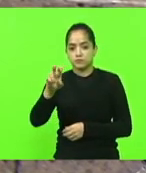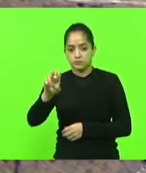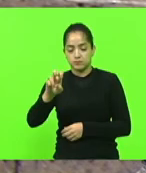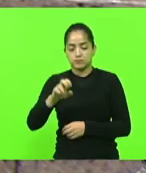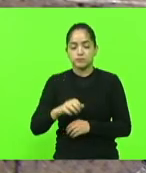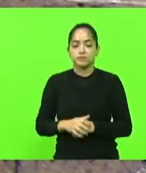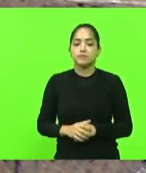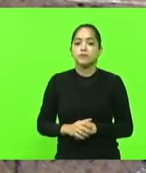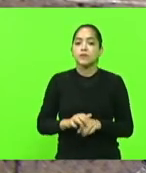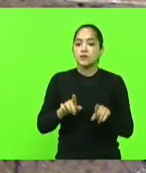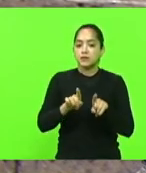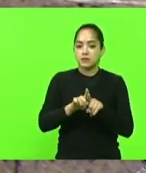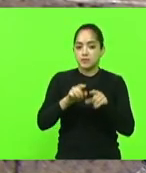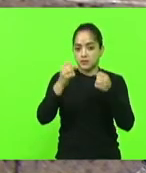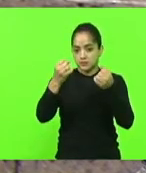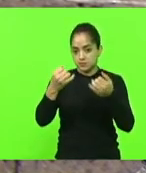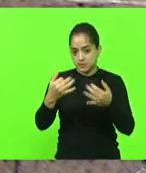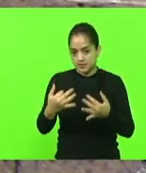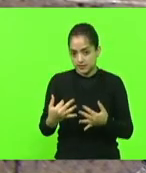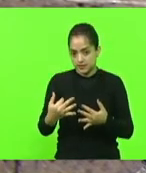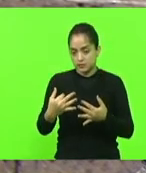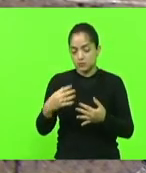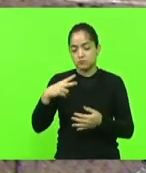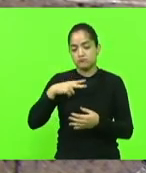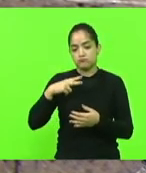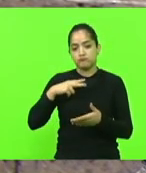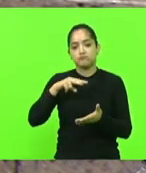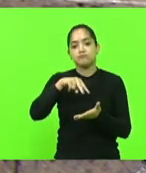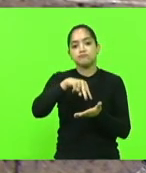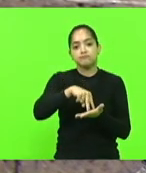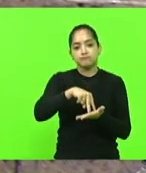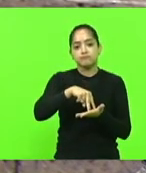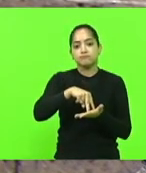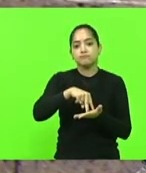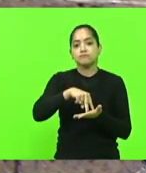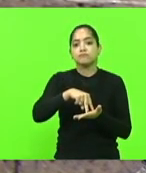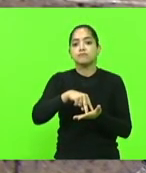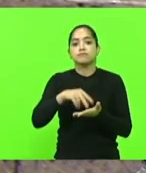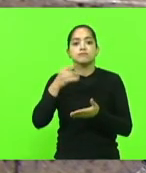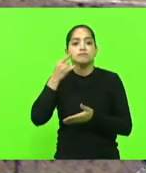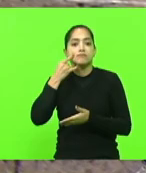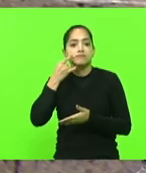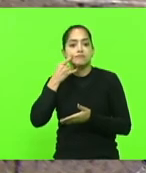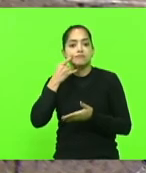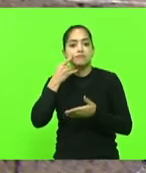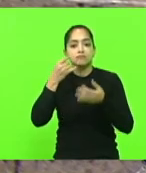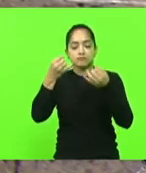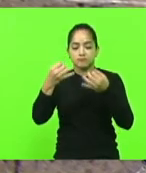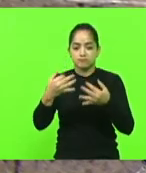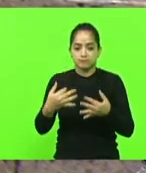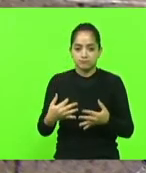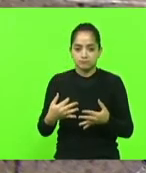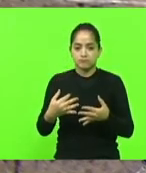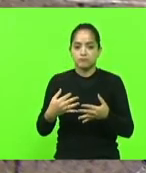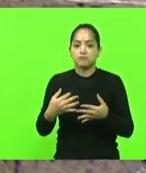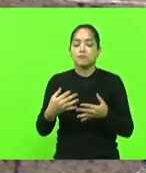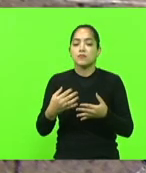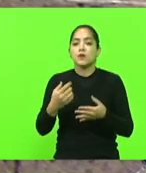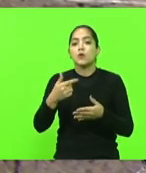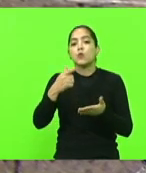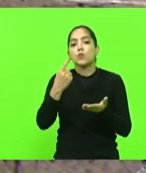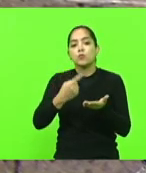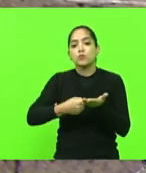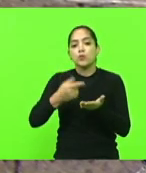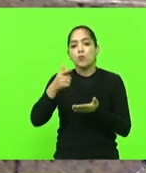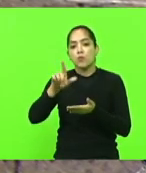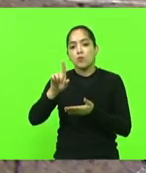1925 a 1932/2021. Explicações pessoais. Fez uso da palavra o senhor deputado Mauro Nadal. Nada mais havendo, o senhor presidente, antes de encerrar a sessão, convocou outro ordinário para quinta-feira no